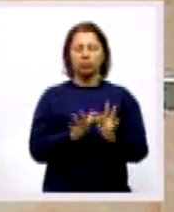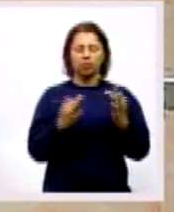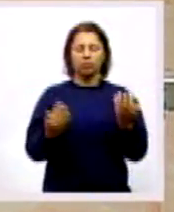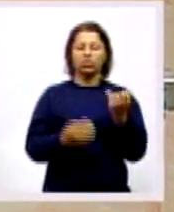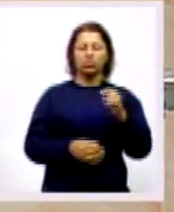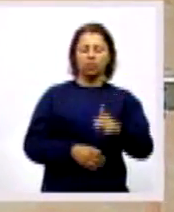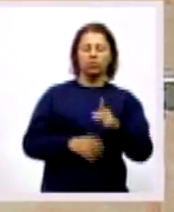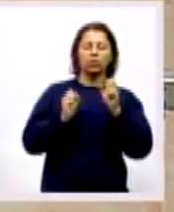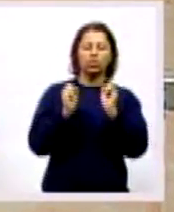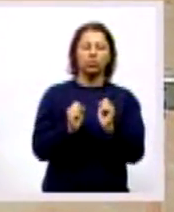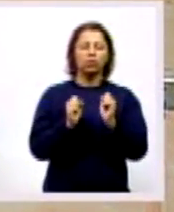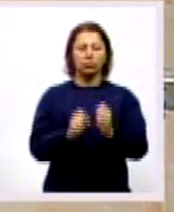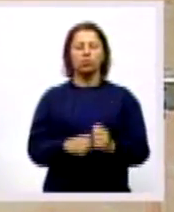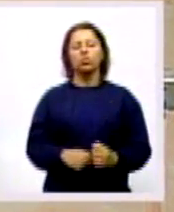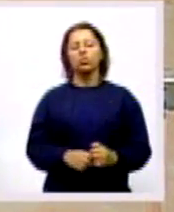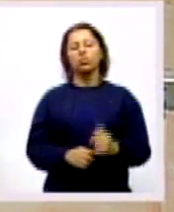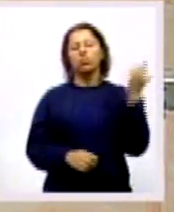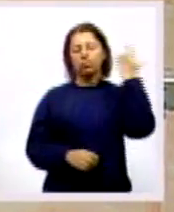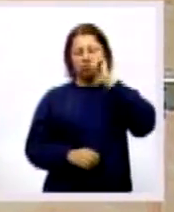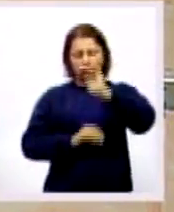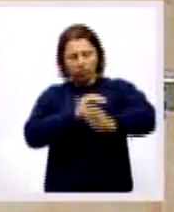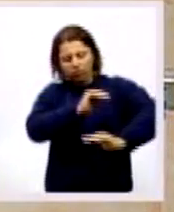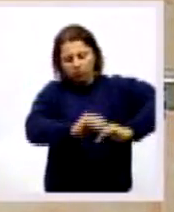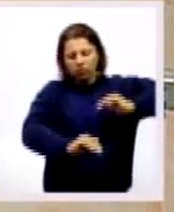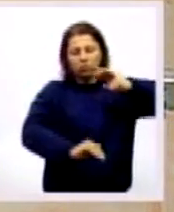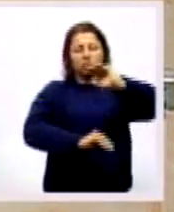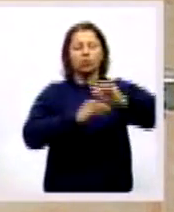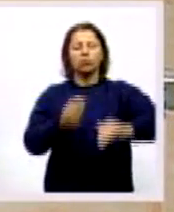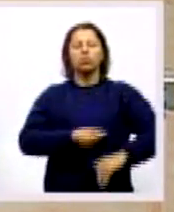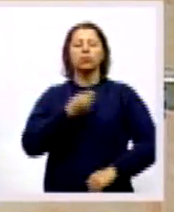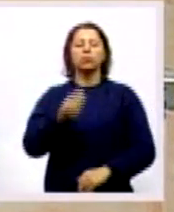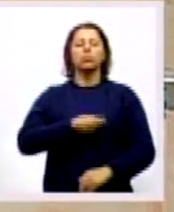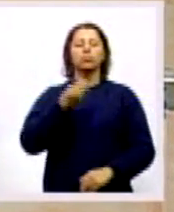poderia navegar grandes mares, grandes oceanos?